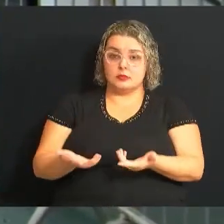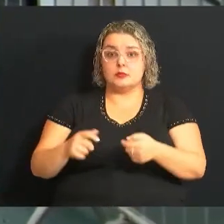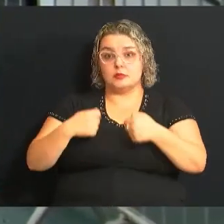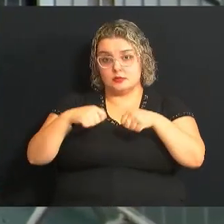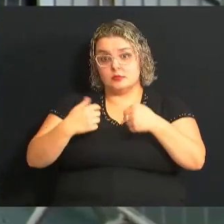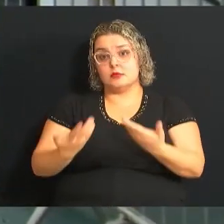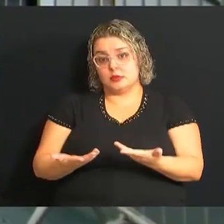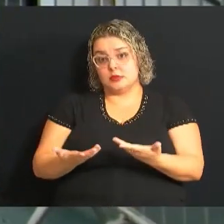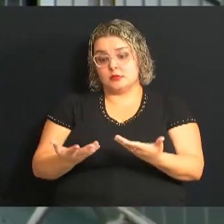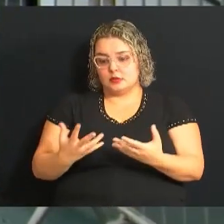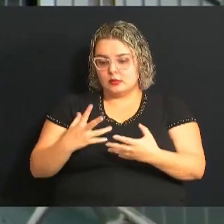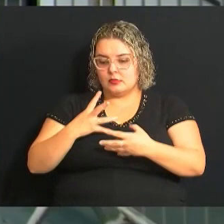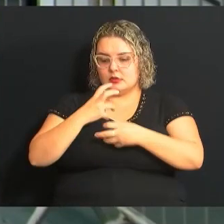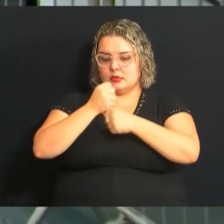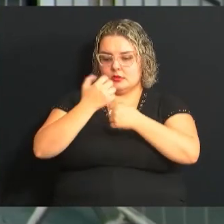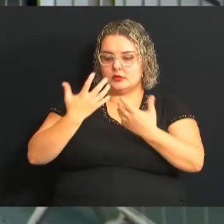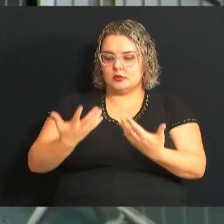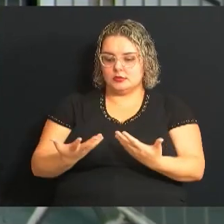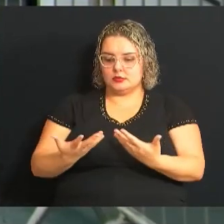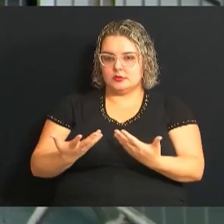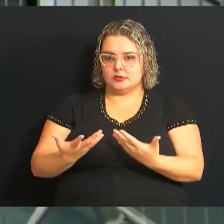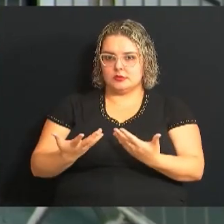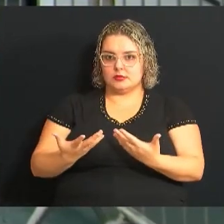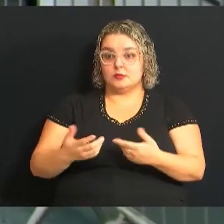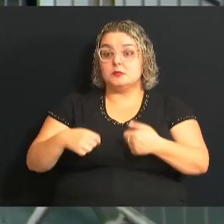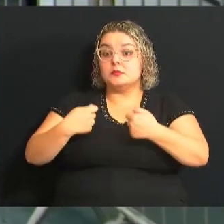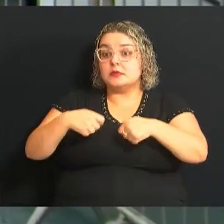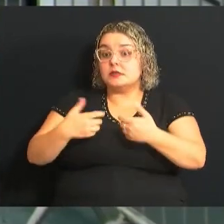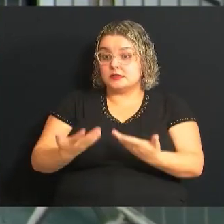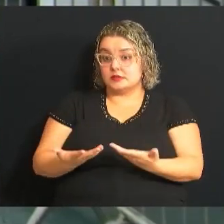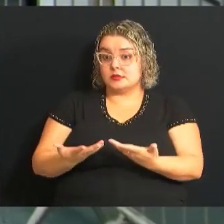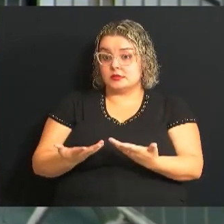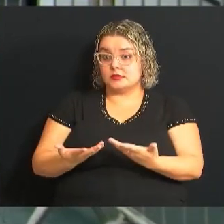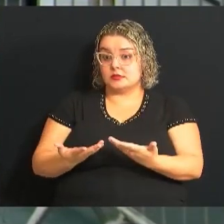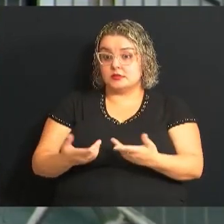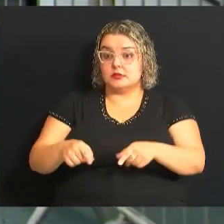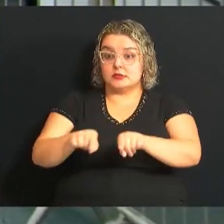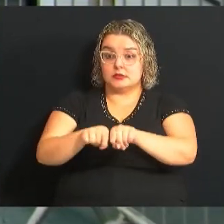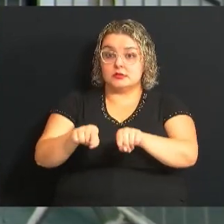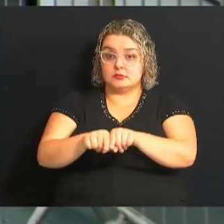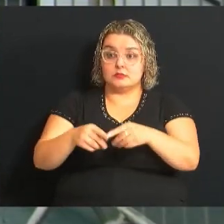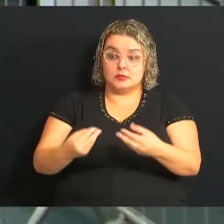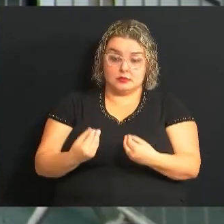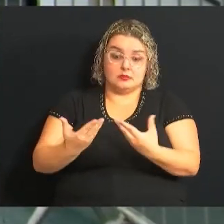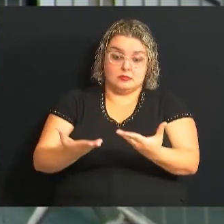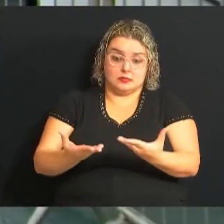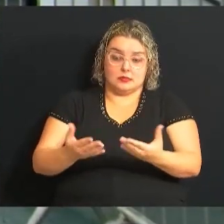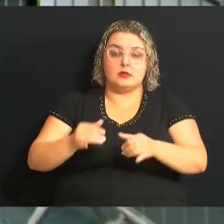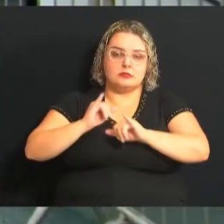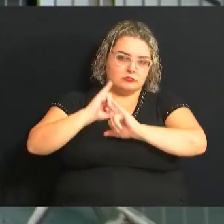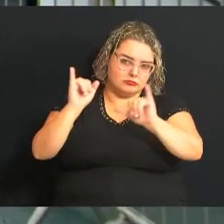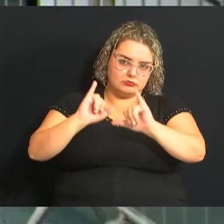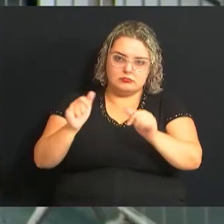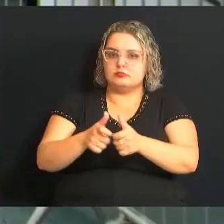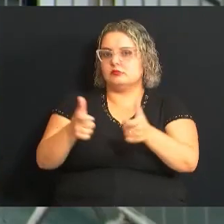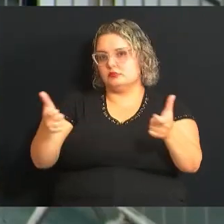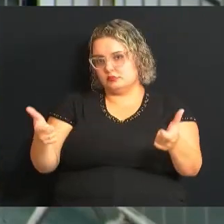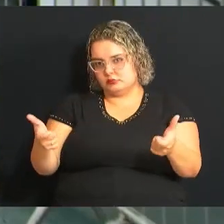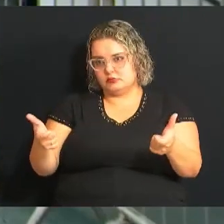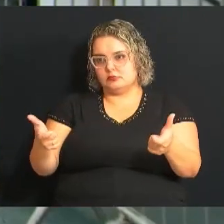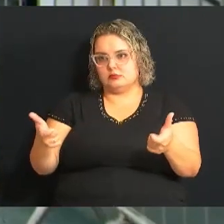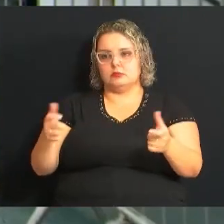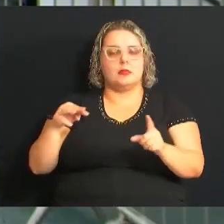ser fortalecido, né, precisava inclusive ser dado maior publicidade a